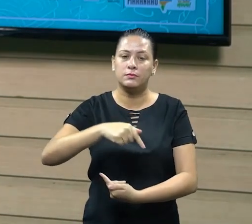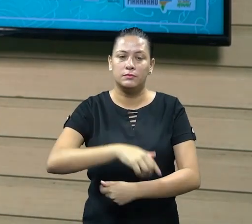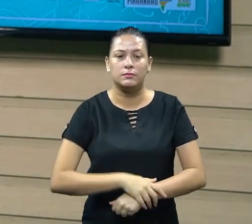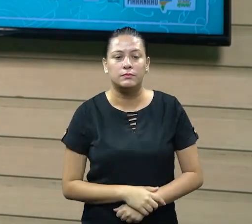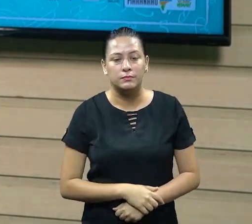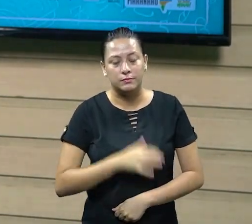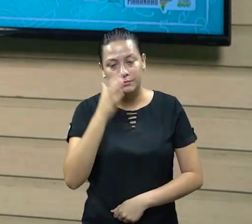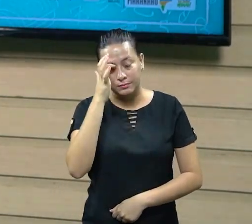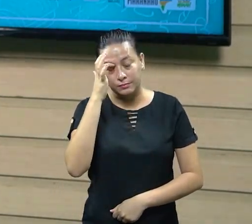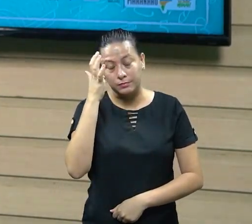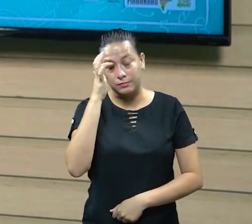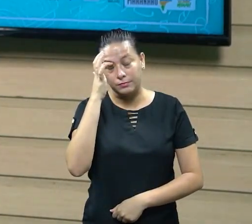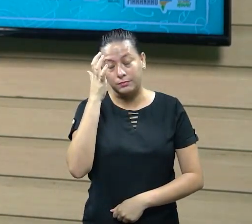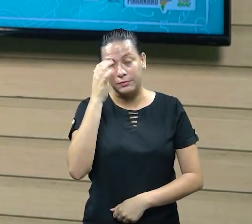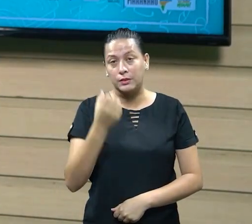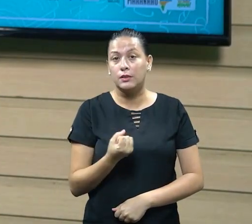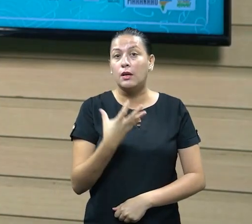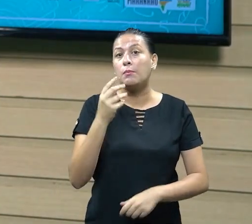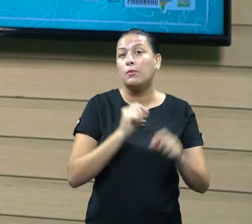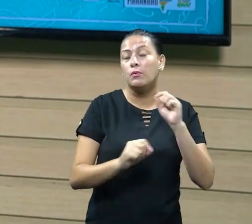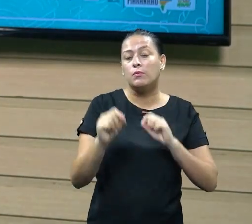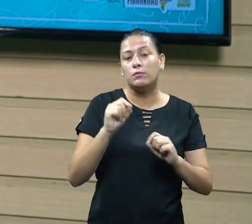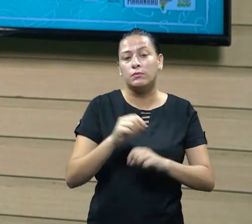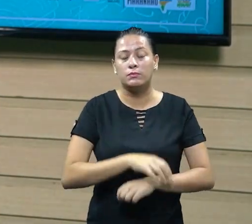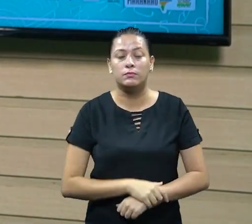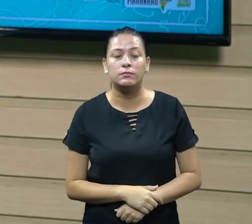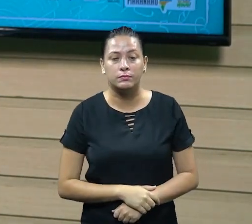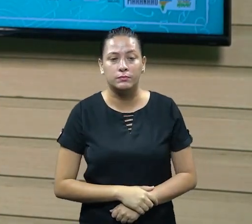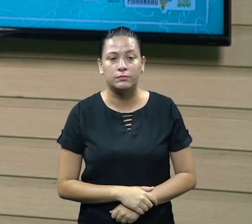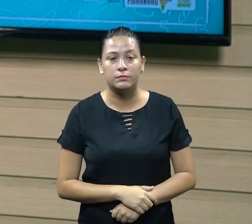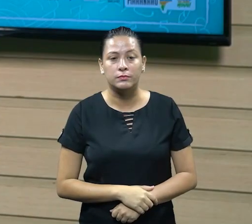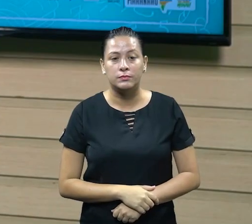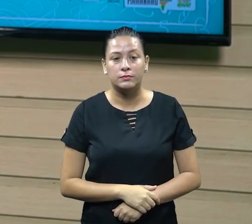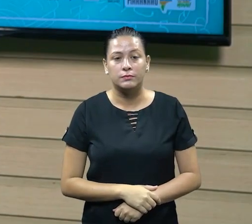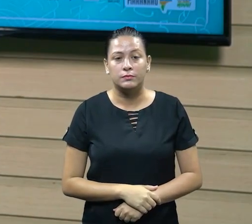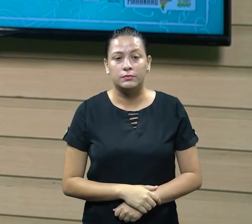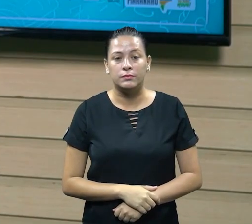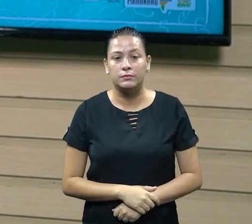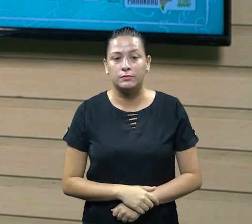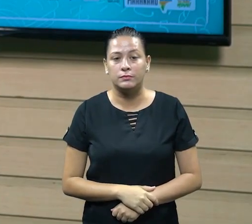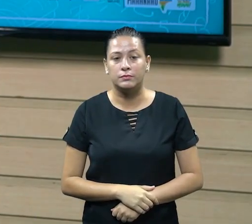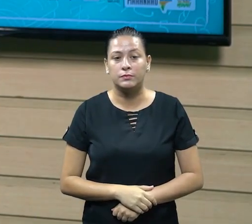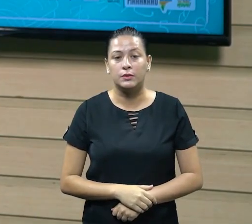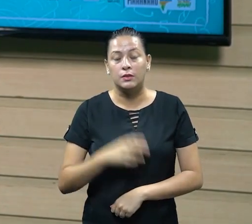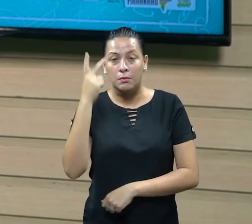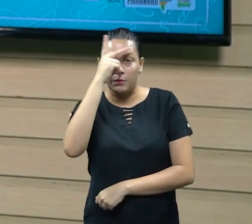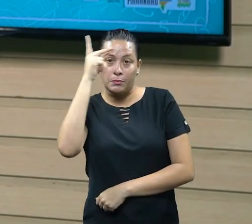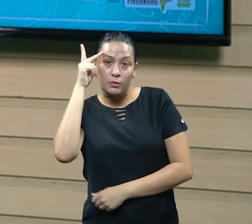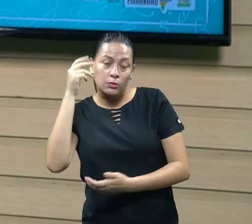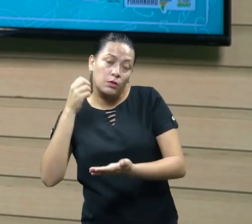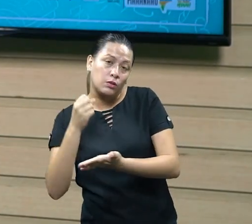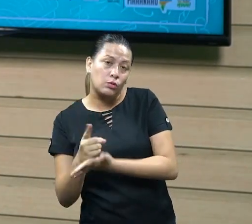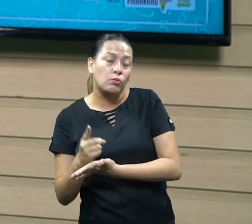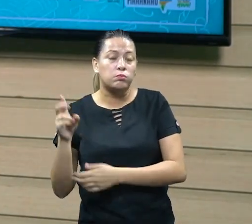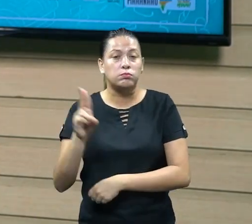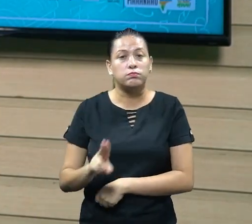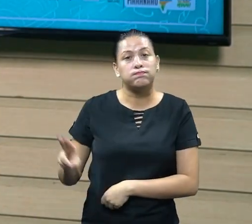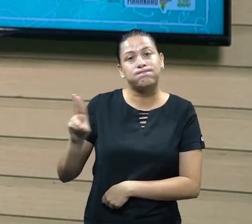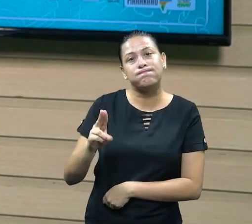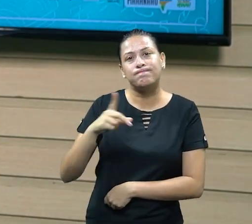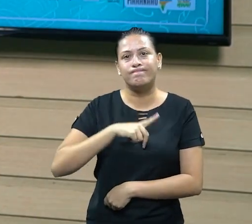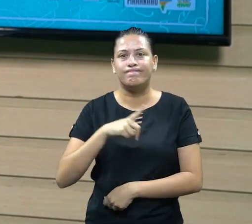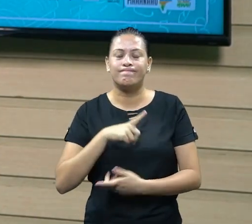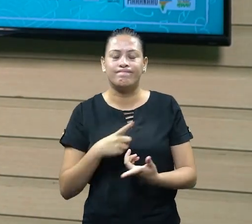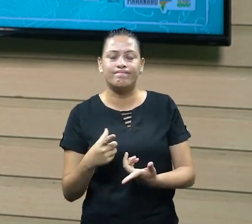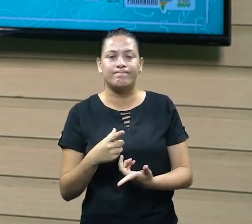cliente. Por que isso é bom para o cliente? Porque a oferta aumenta, a diversidade de produto aumenta. Então a gente não tem mais só aquela empresa A, a gente tem a A, a B, a C e